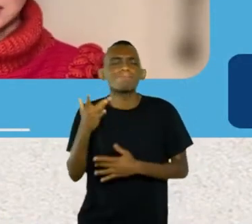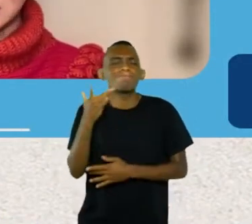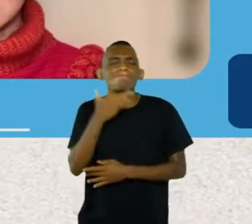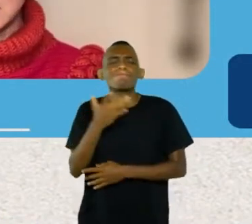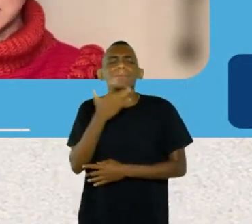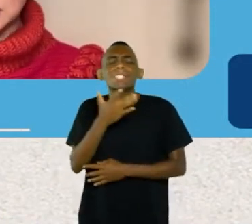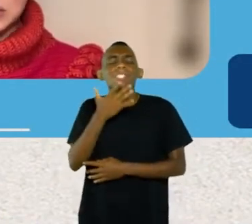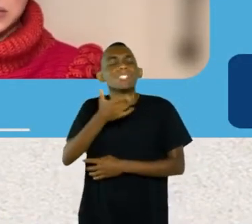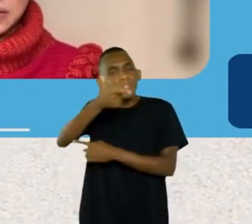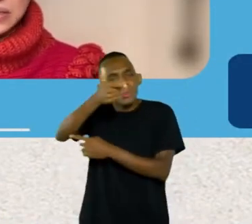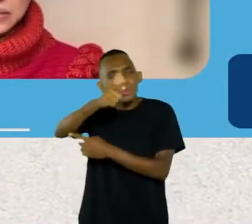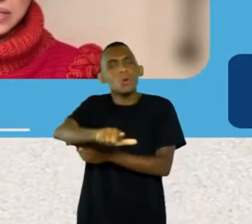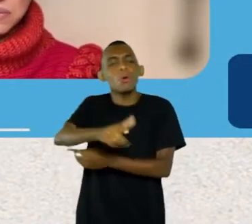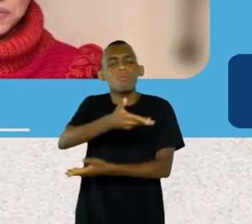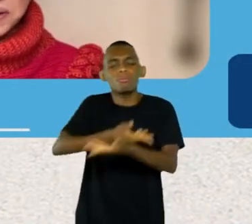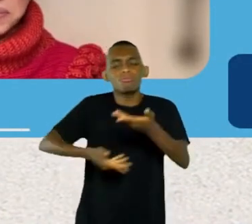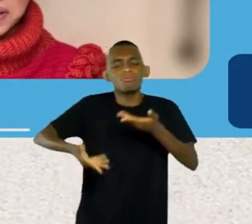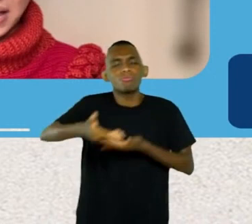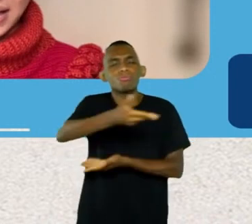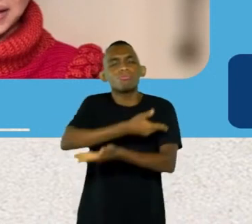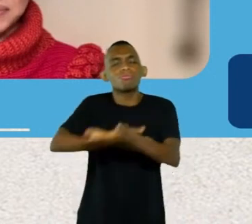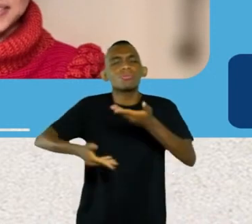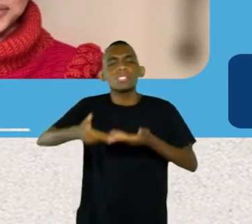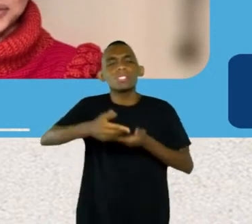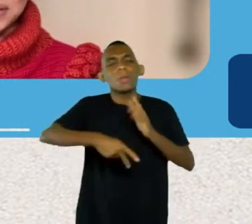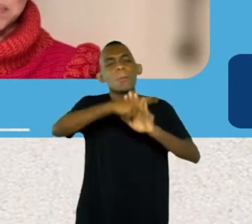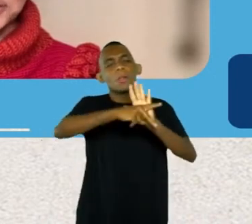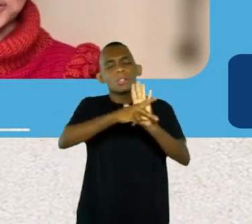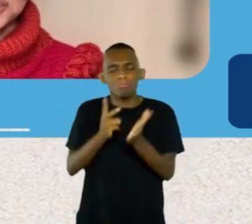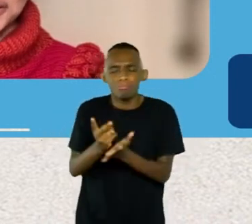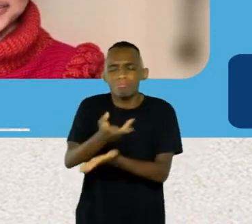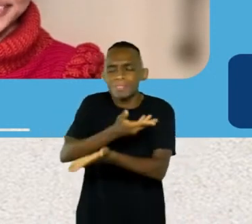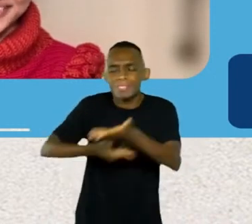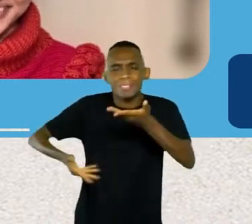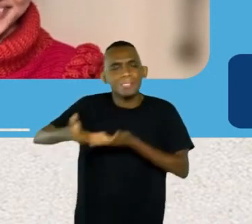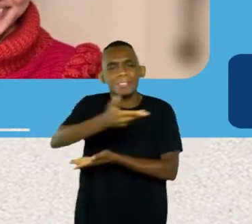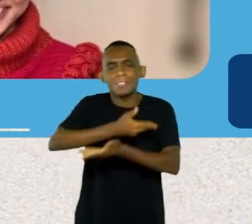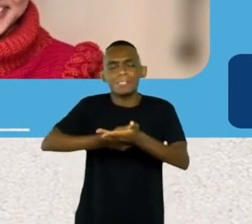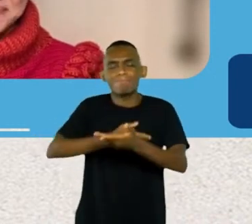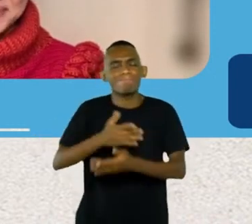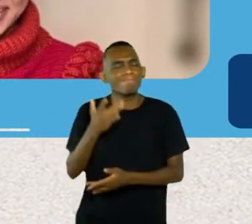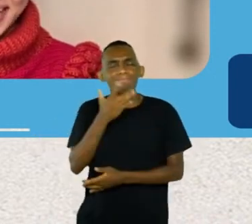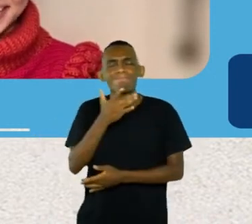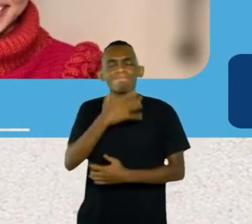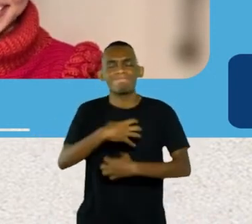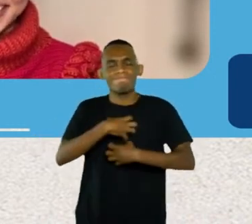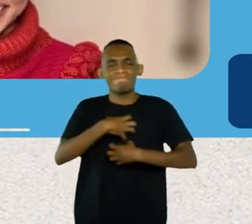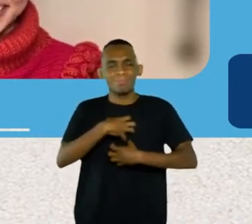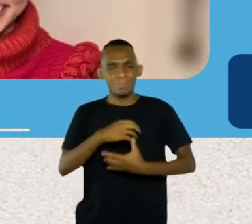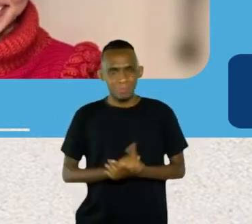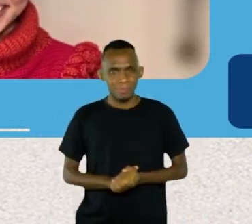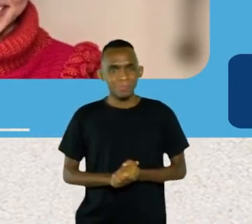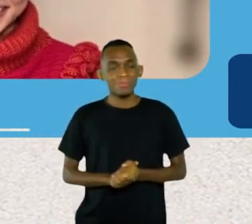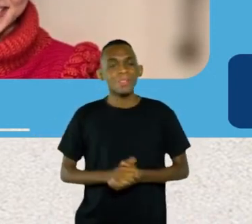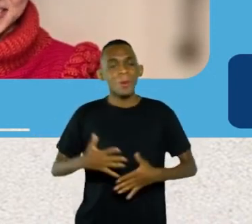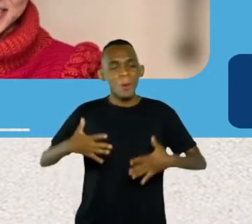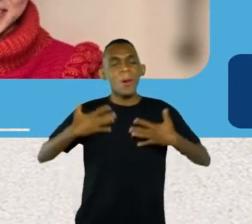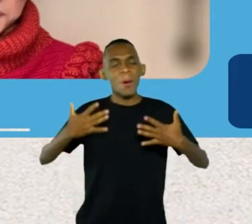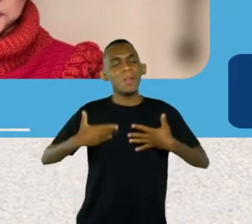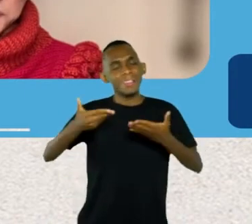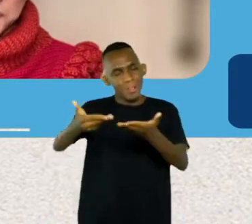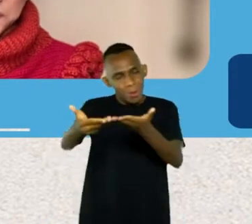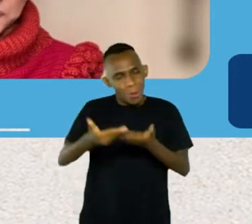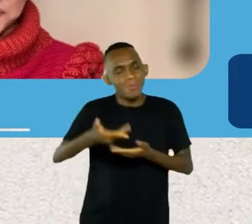vez, nessa casa gostosa que sempre um papo acaba se tornando para todos nós. Uma Obrigada. alegria para a gente te ter aqui